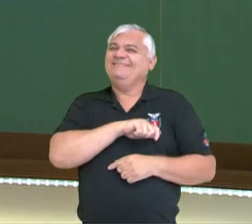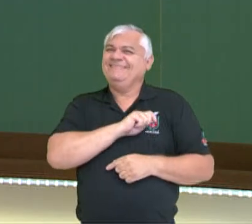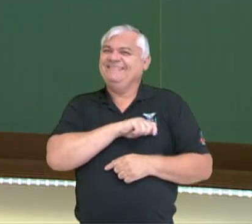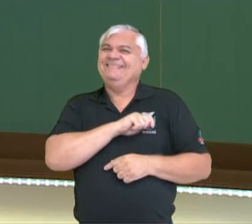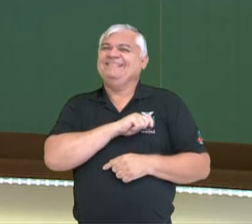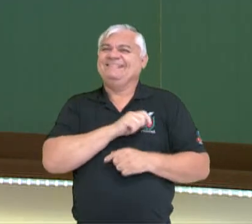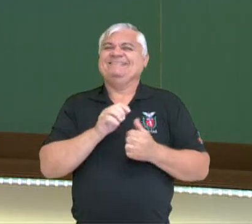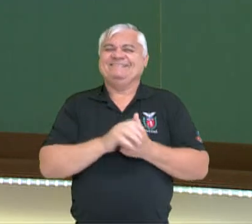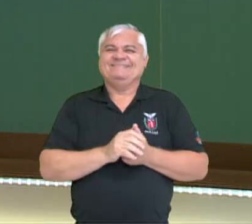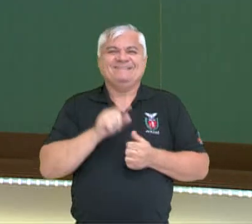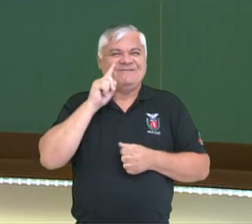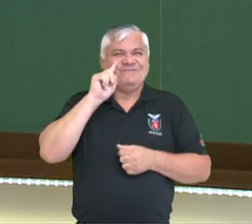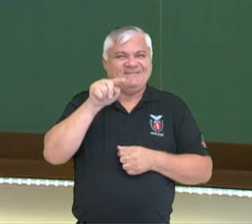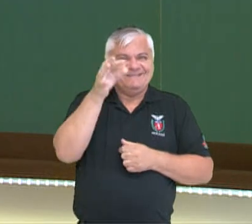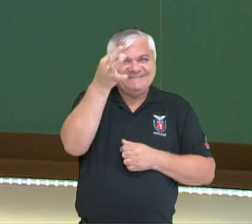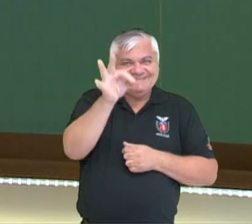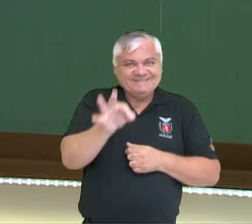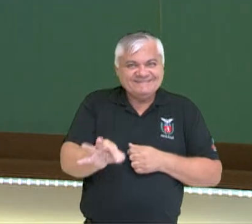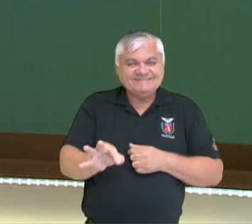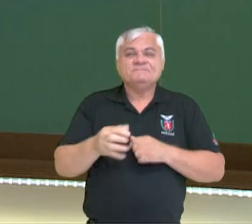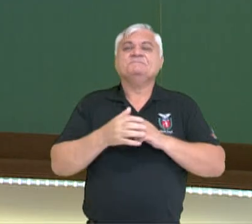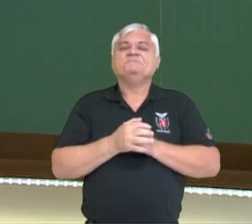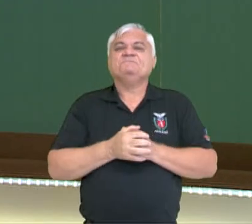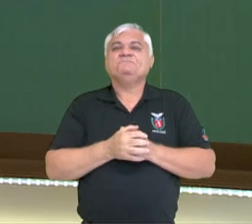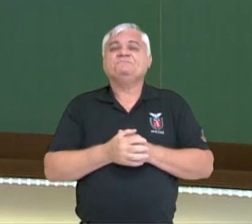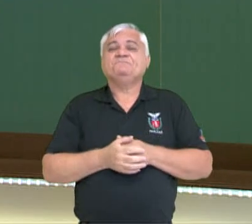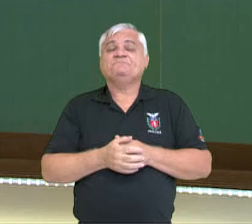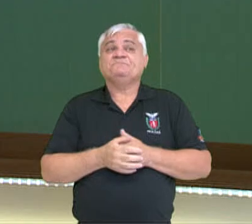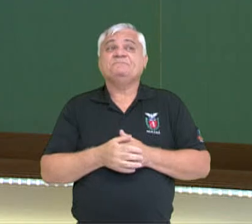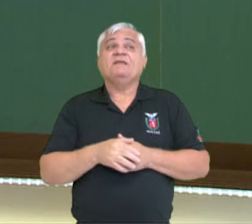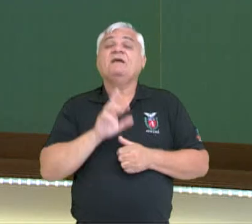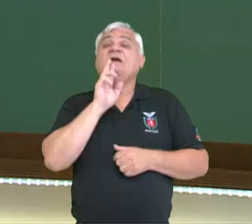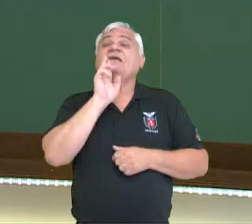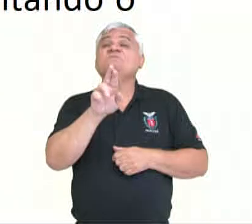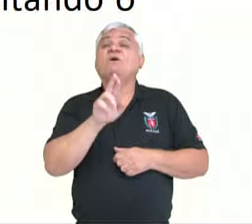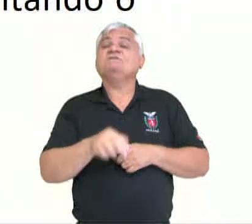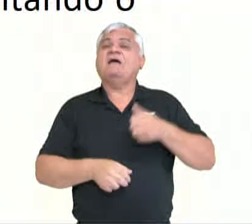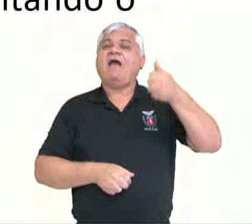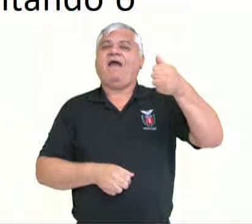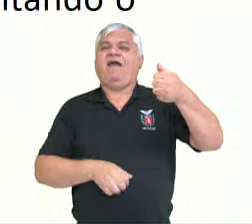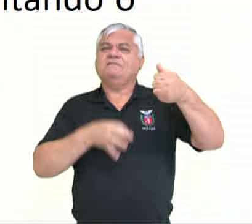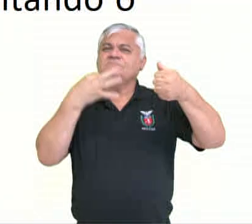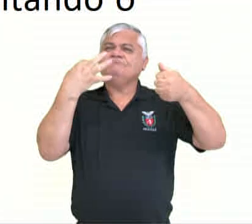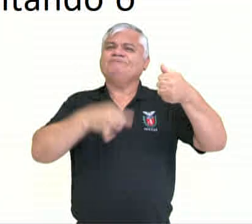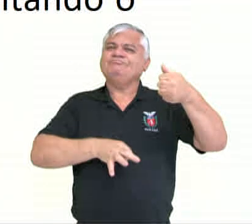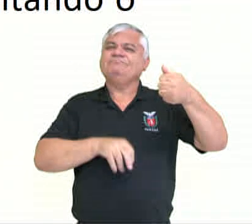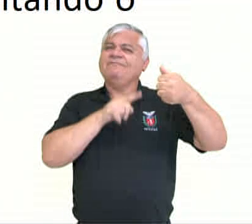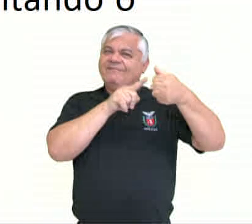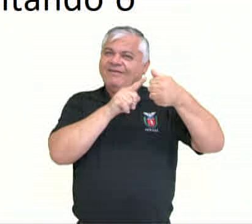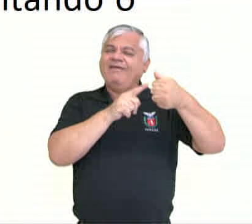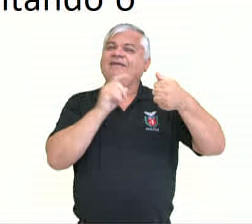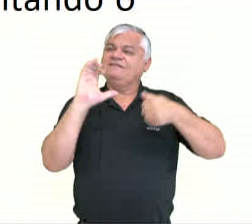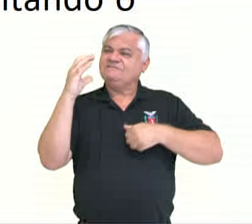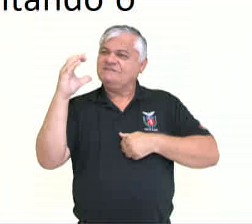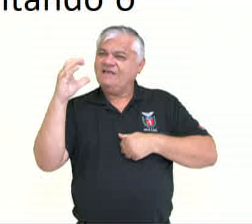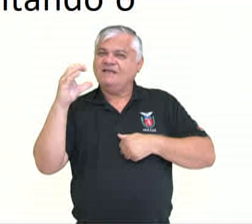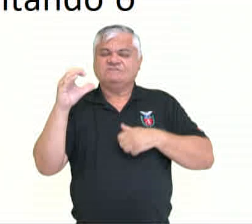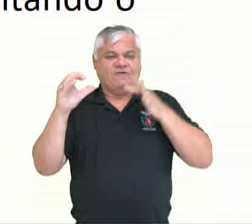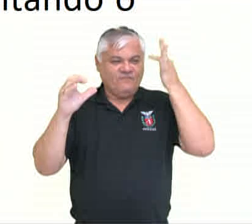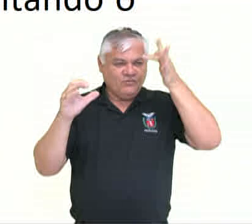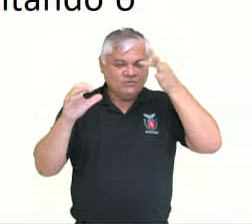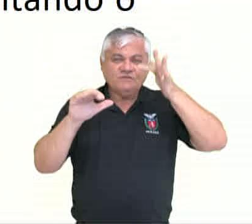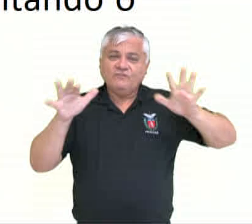para vocês. Vamos ver a correção. A alternativa correta é a alternativa A. ciência e filosofia estavam